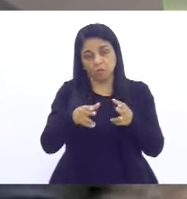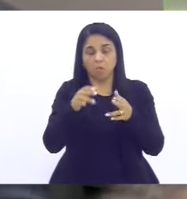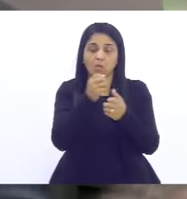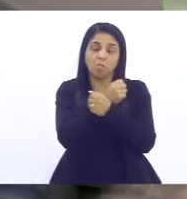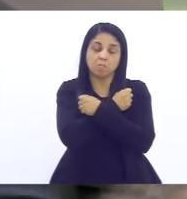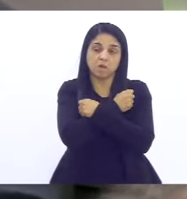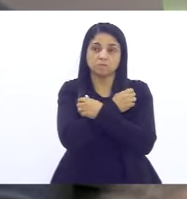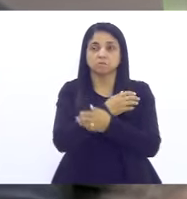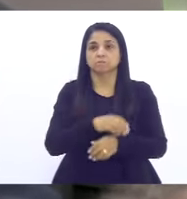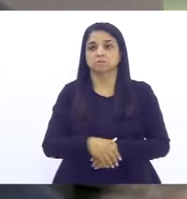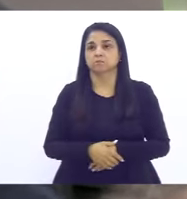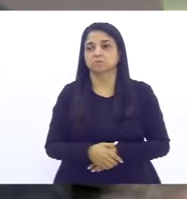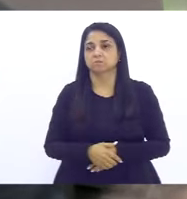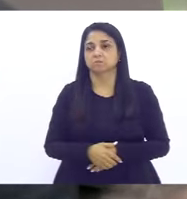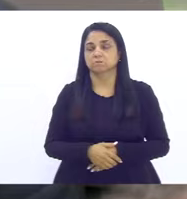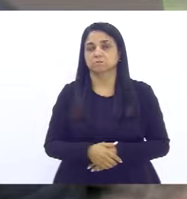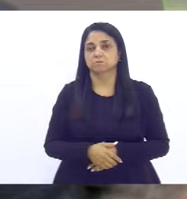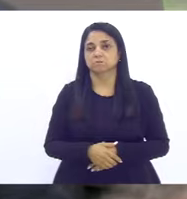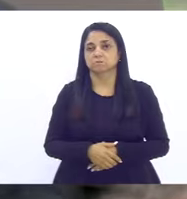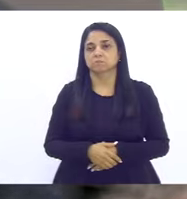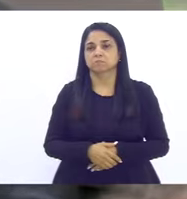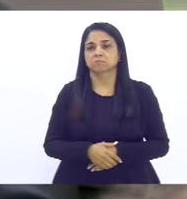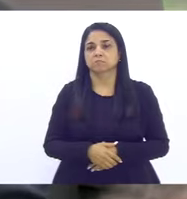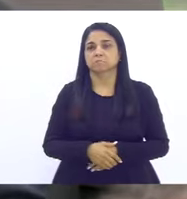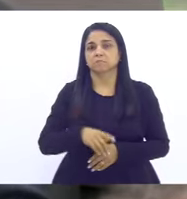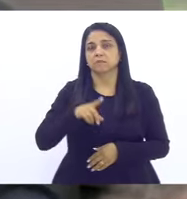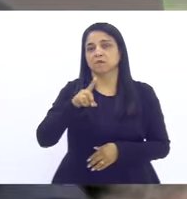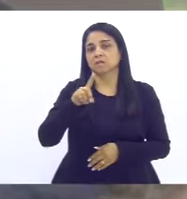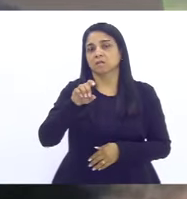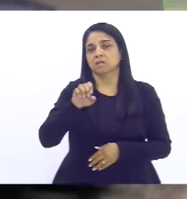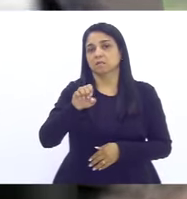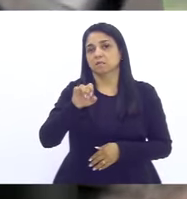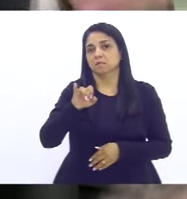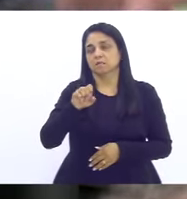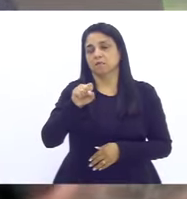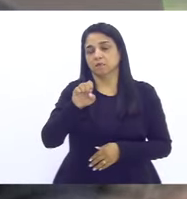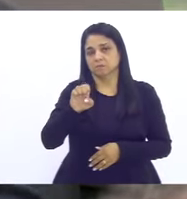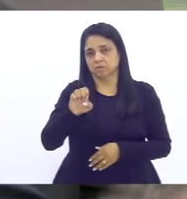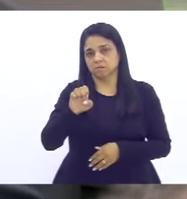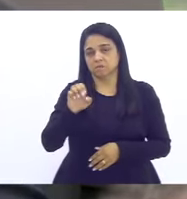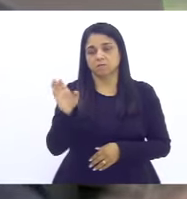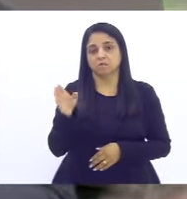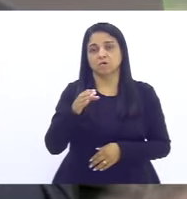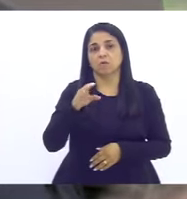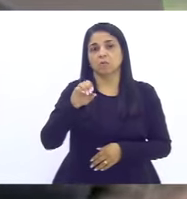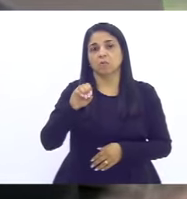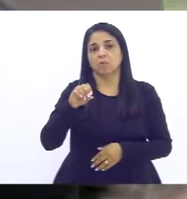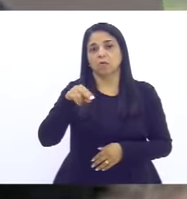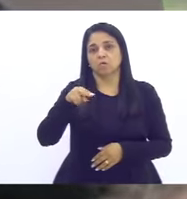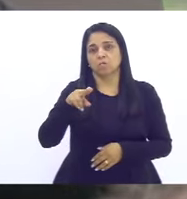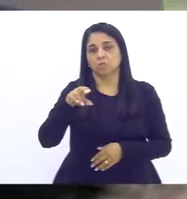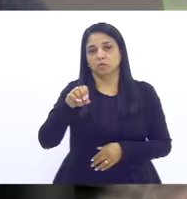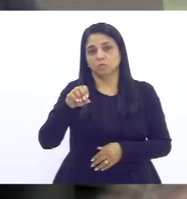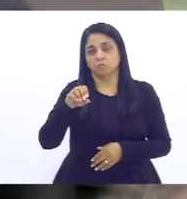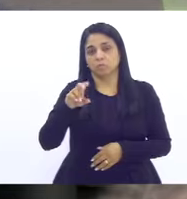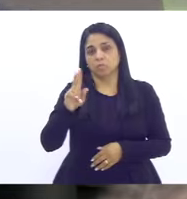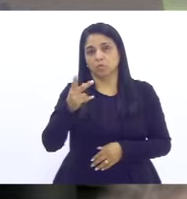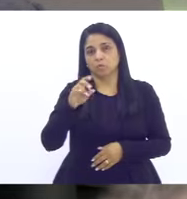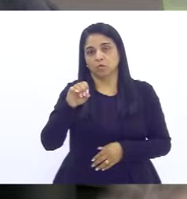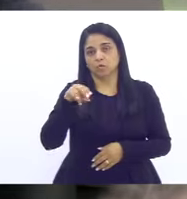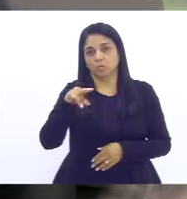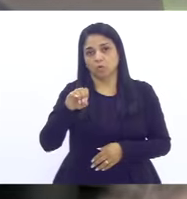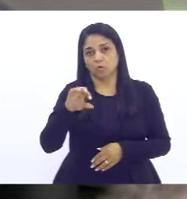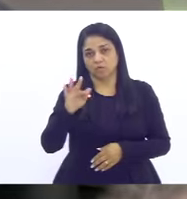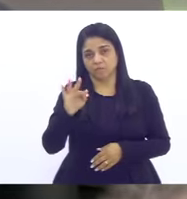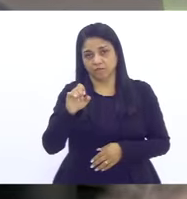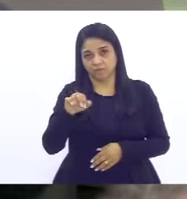abraço. Aí, logo em seguida está aqui. Ó. Deise Onofre saiu do grupo. Quer dizer, ela não tem nem conhecimento que Sardoal